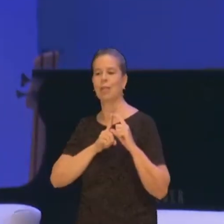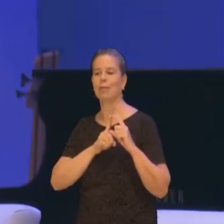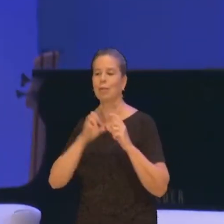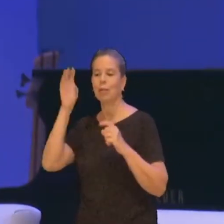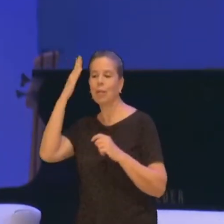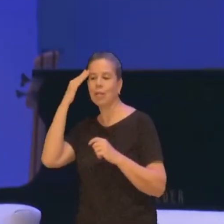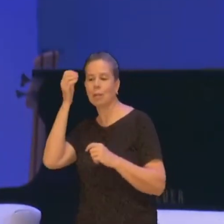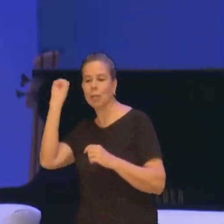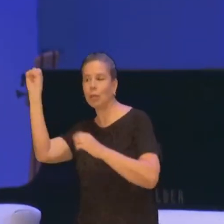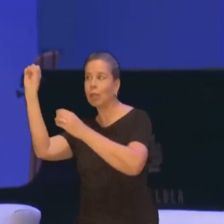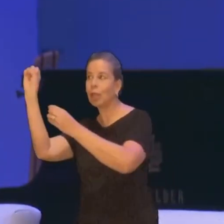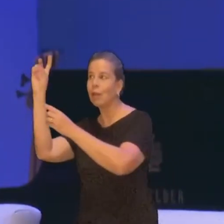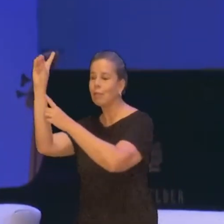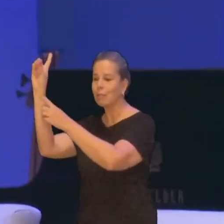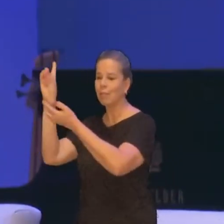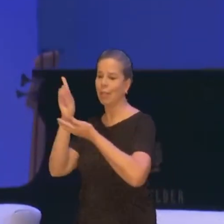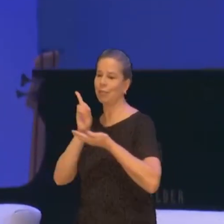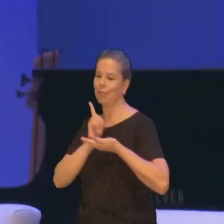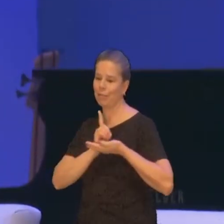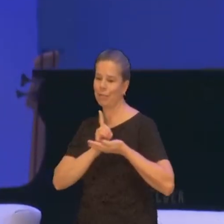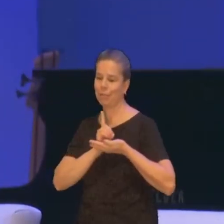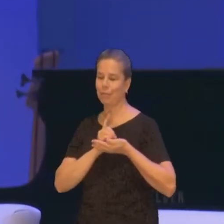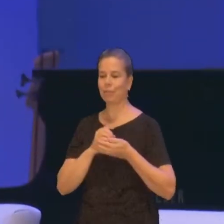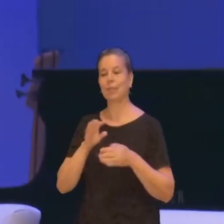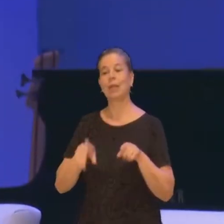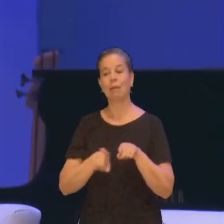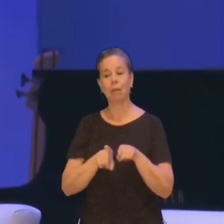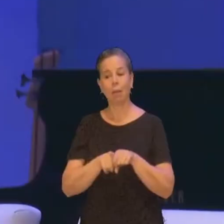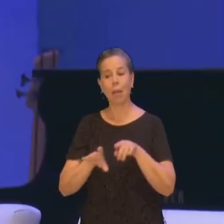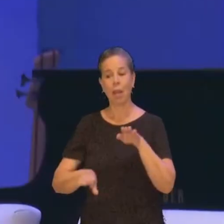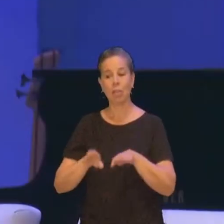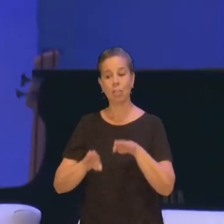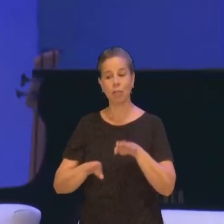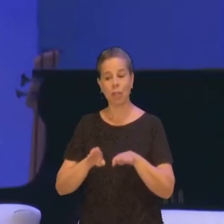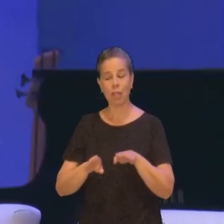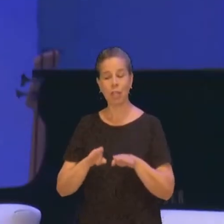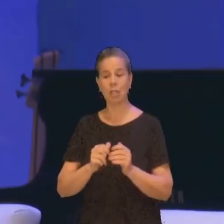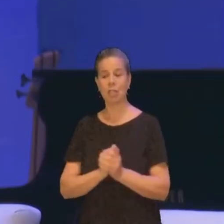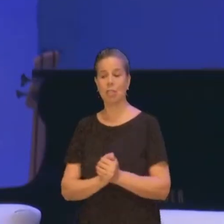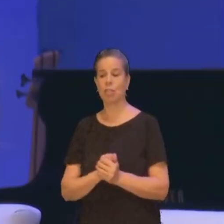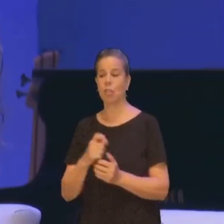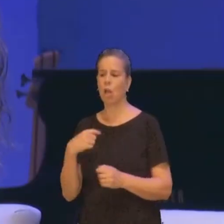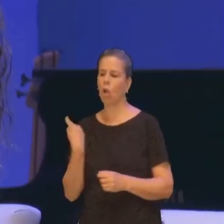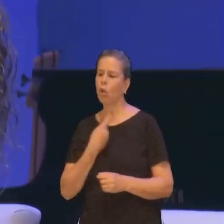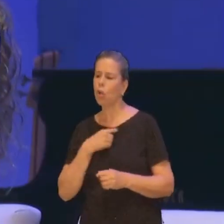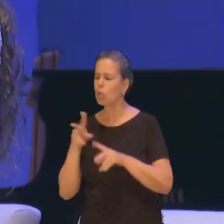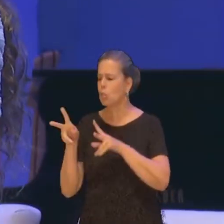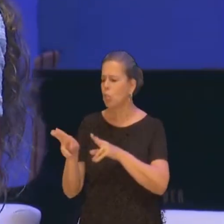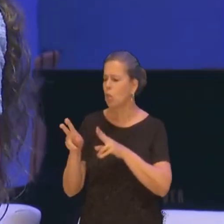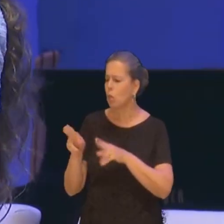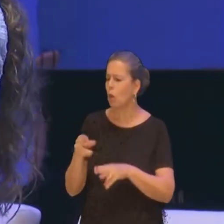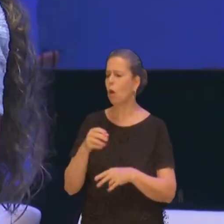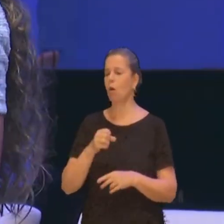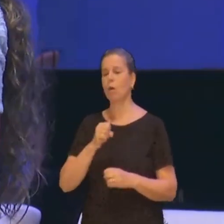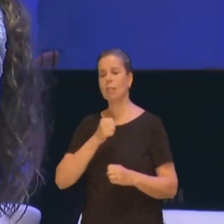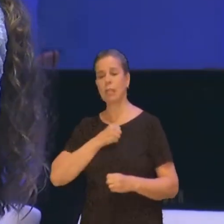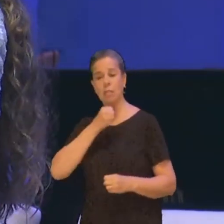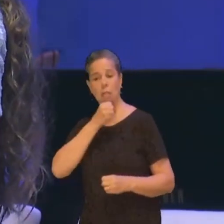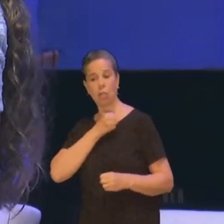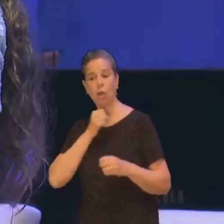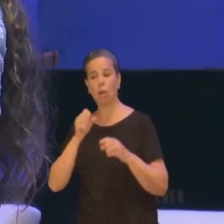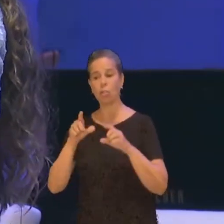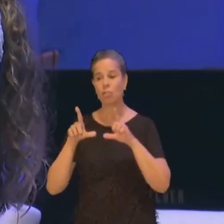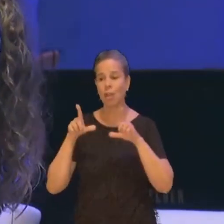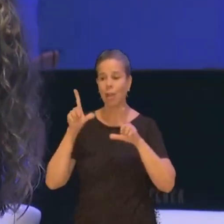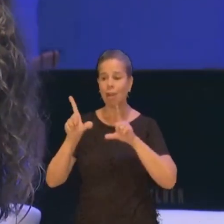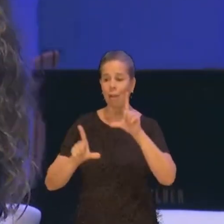isso. Quantas vezes no nosso meio nós somos como esse sacerdote, nós somos como esse levita, que vemos alguém